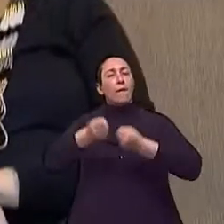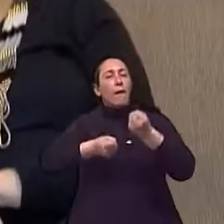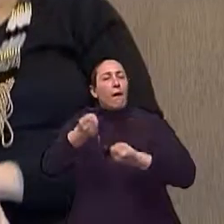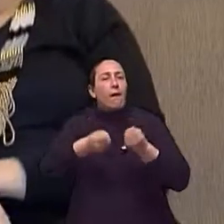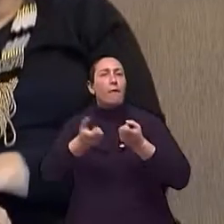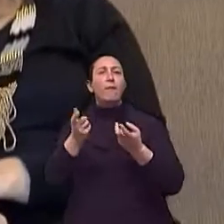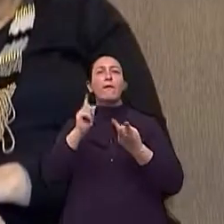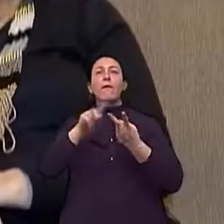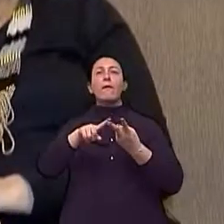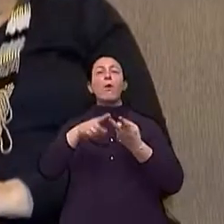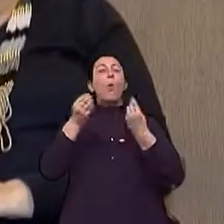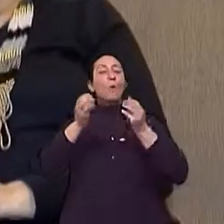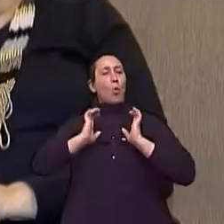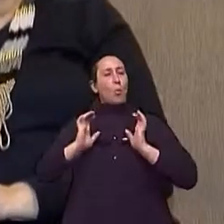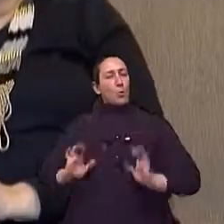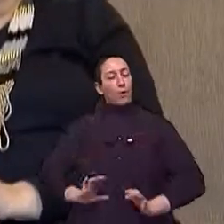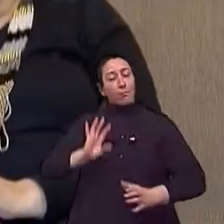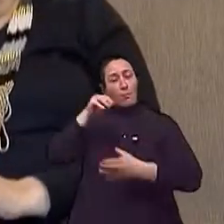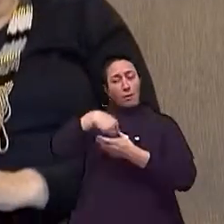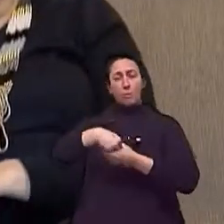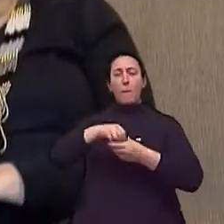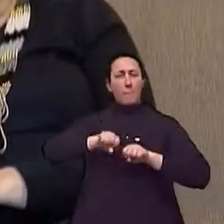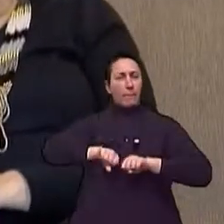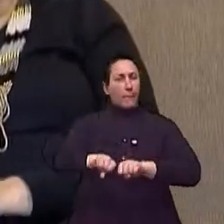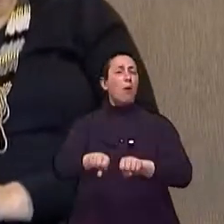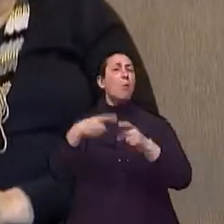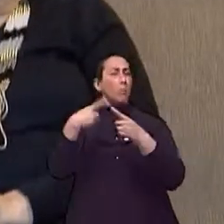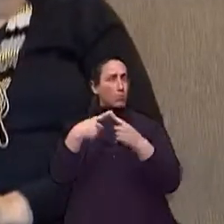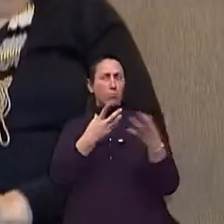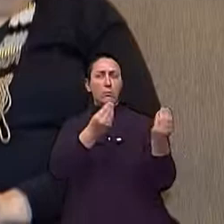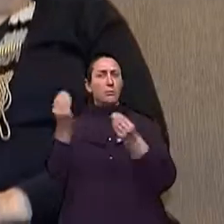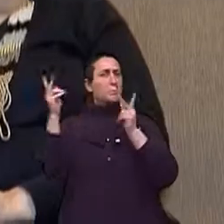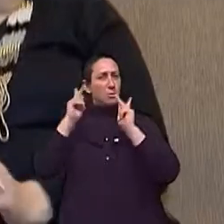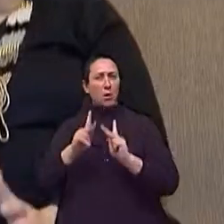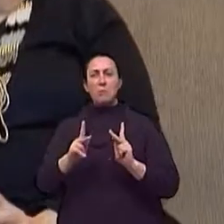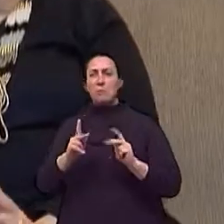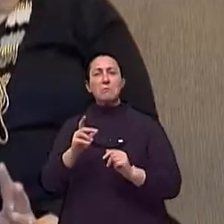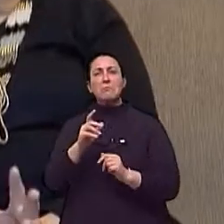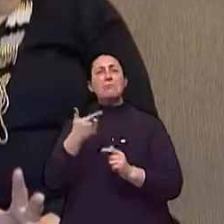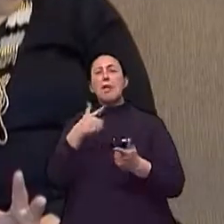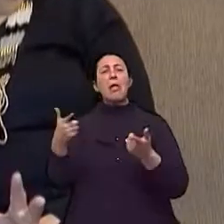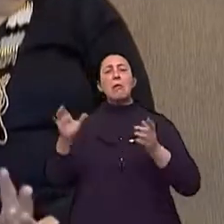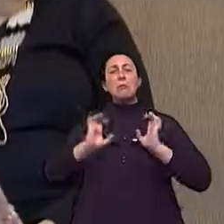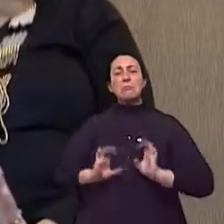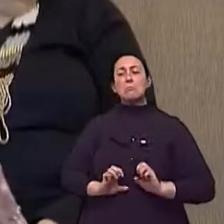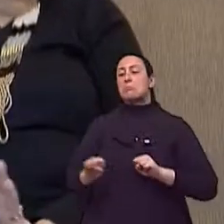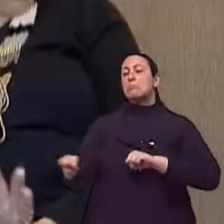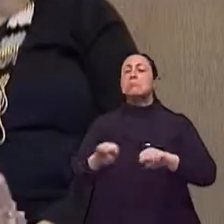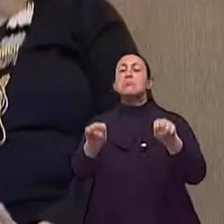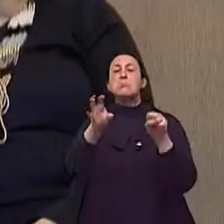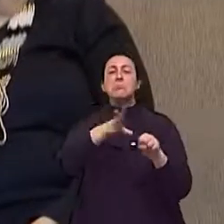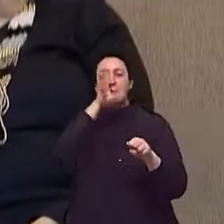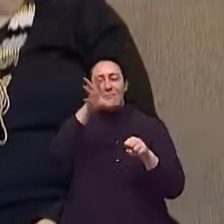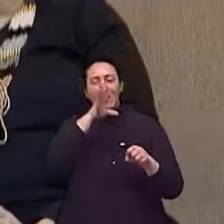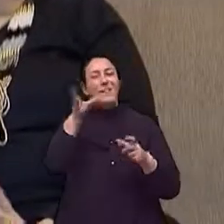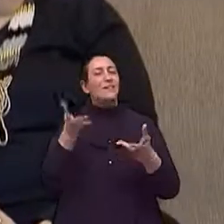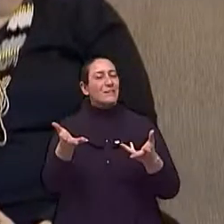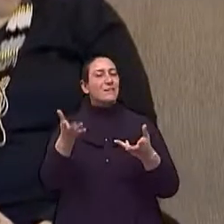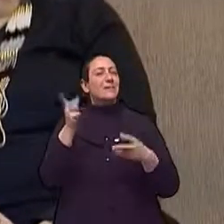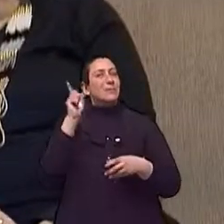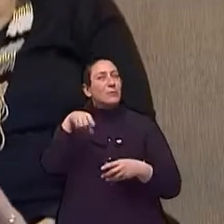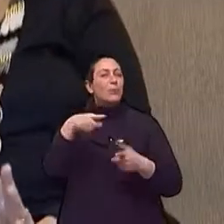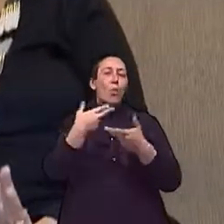como se comportar num Supermercado que hoje em dia as pessoas não t não sabem Então essas coisas assim de São